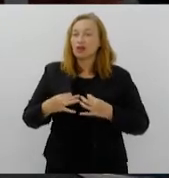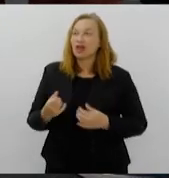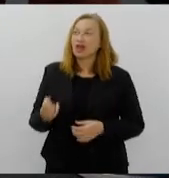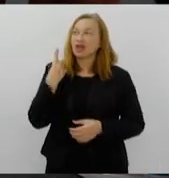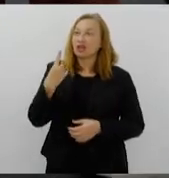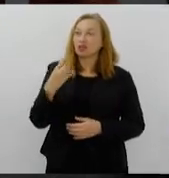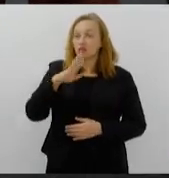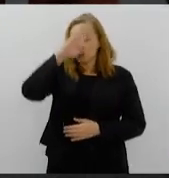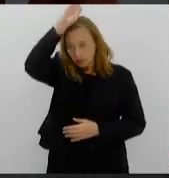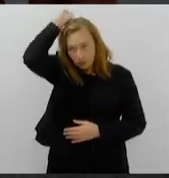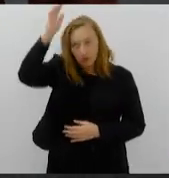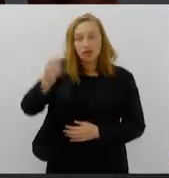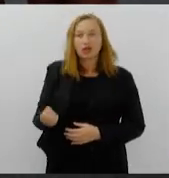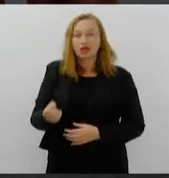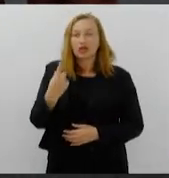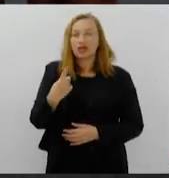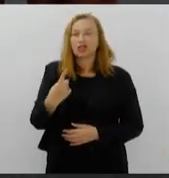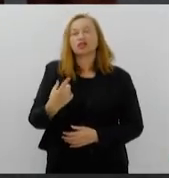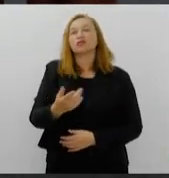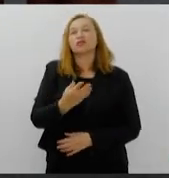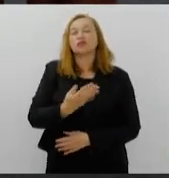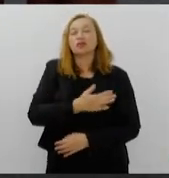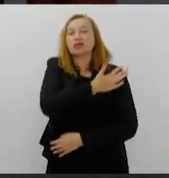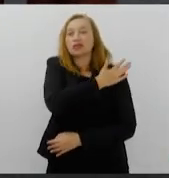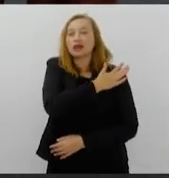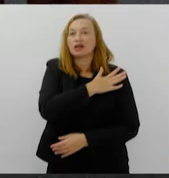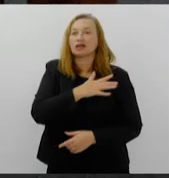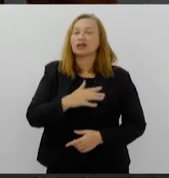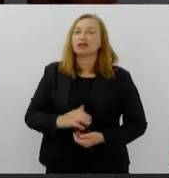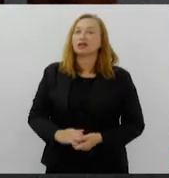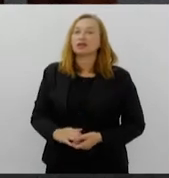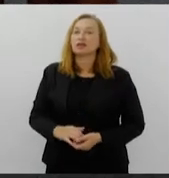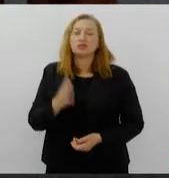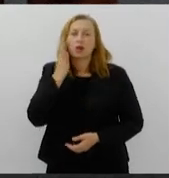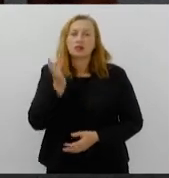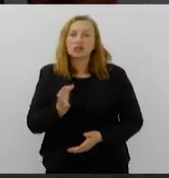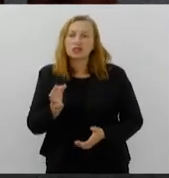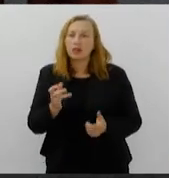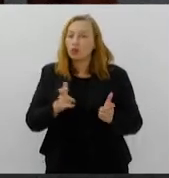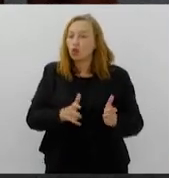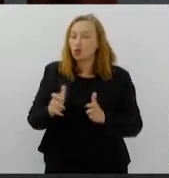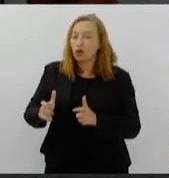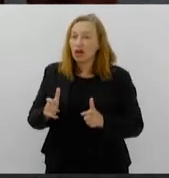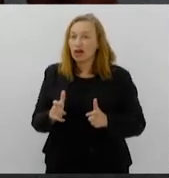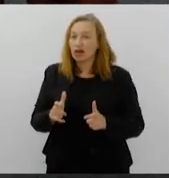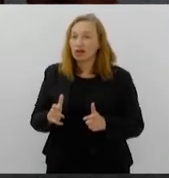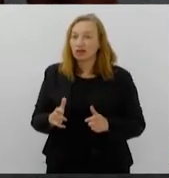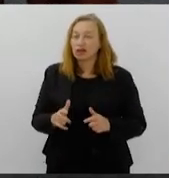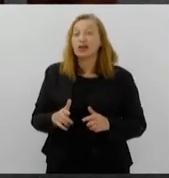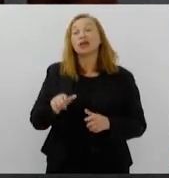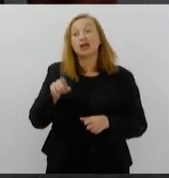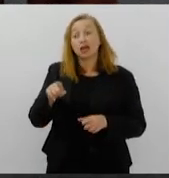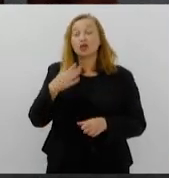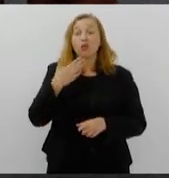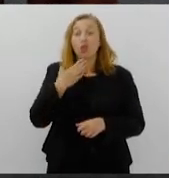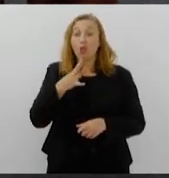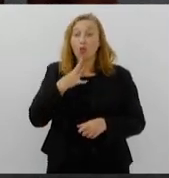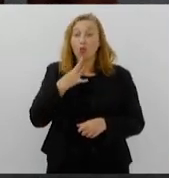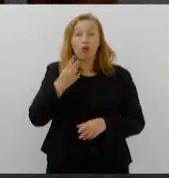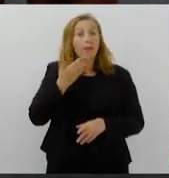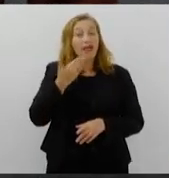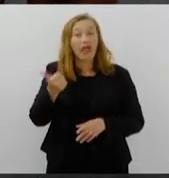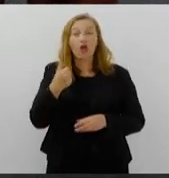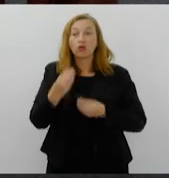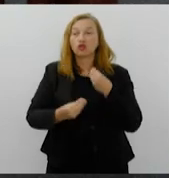ex-bombeiro, ex-militar, mas eles não se sabe onde é que eles estão, e eles são quem melhor conhece as trilhas de